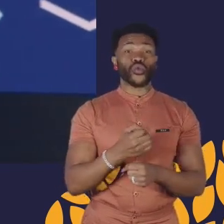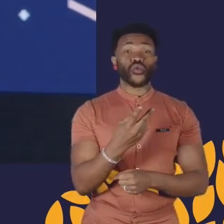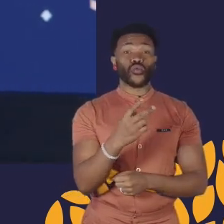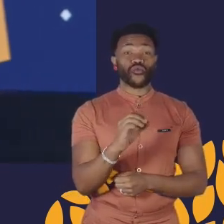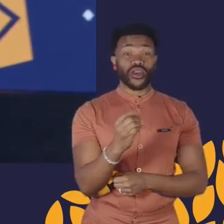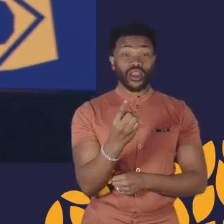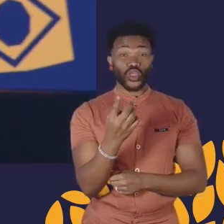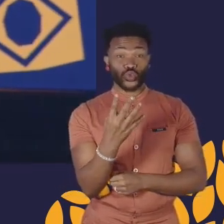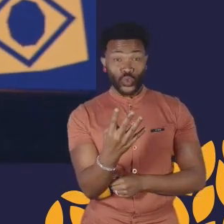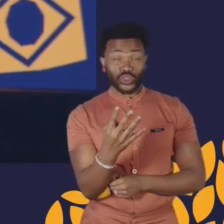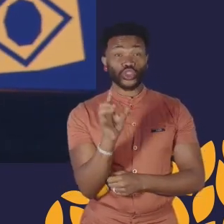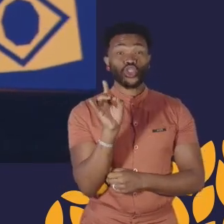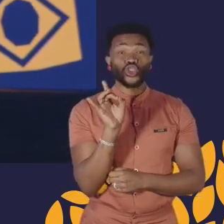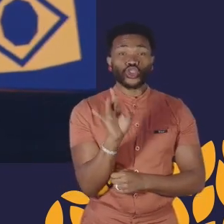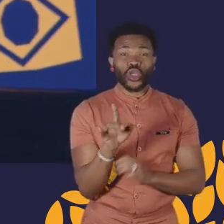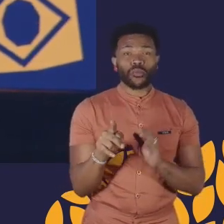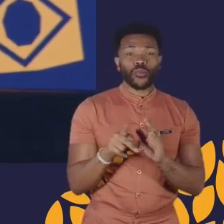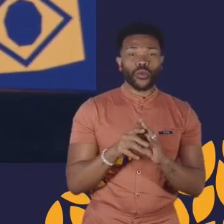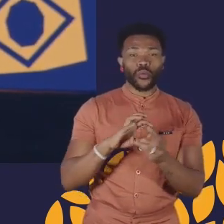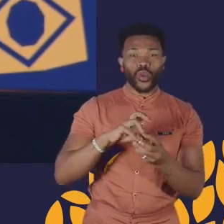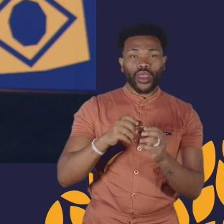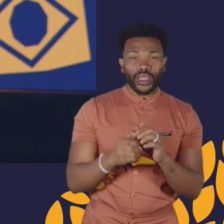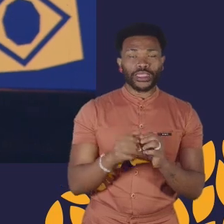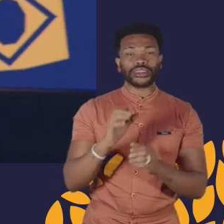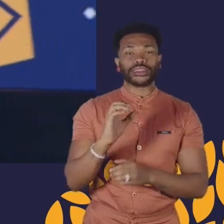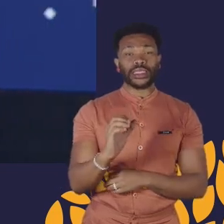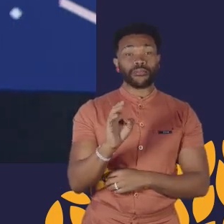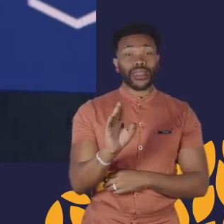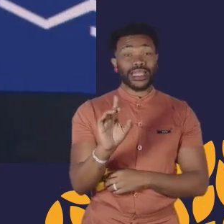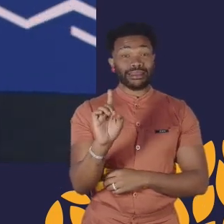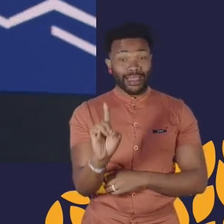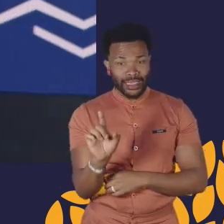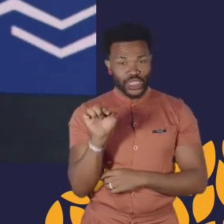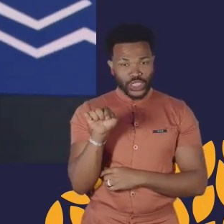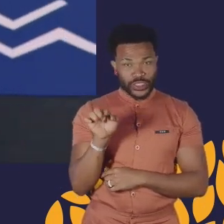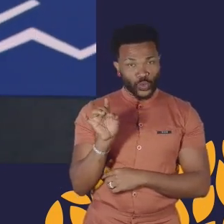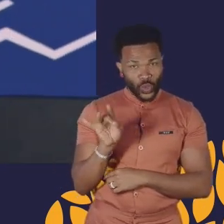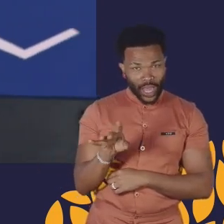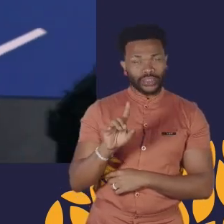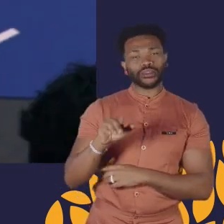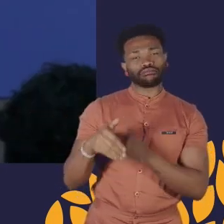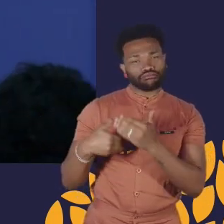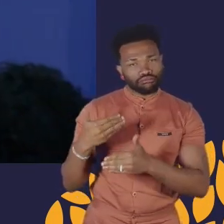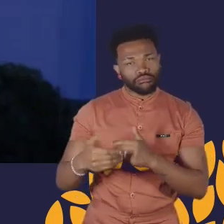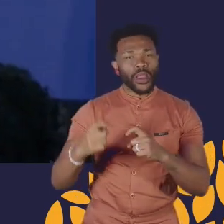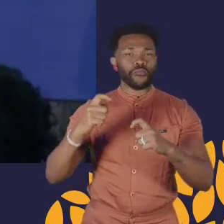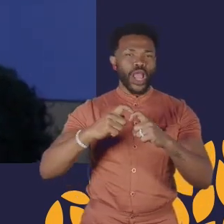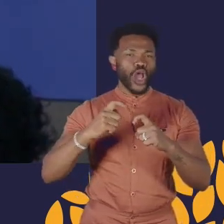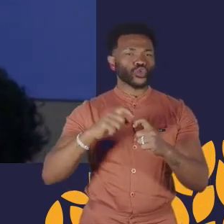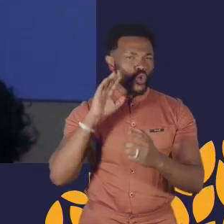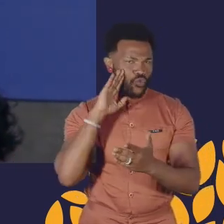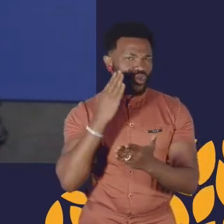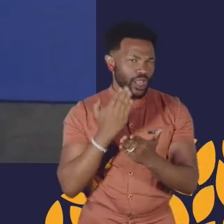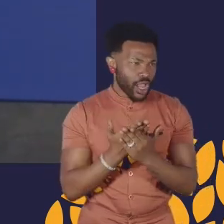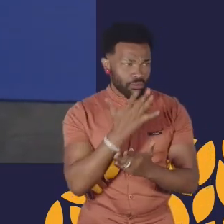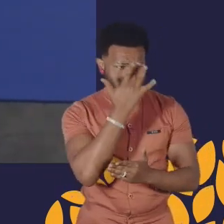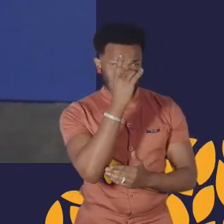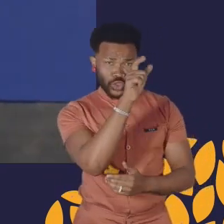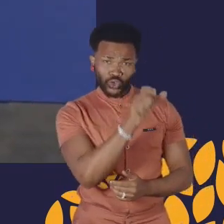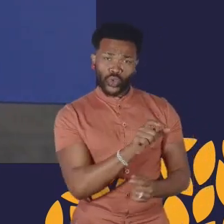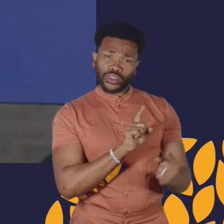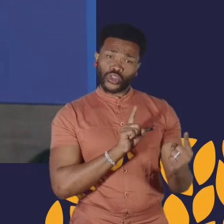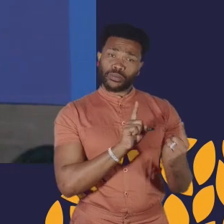2014, apenas a molécula do CBD isolado. Com o tempo, os médicos foram ganhando confiança, os pacientes foram